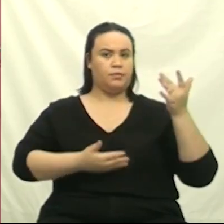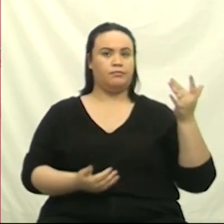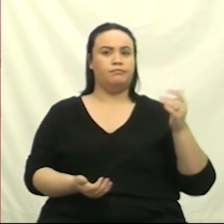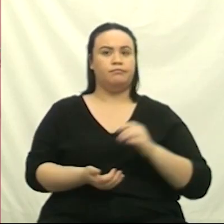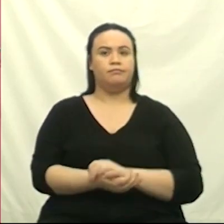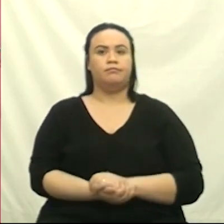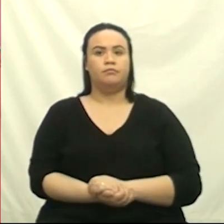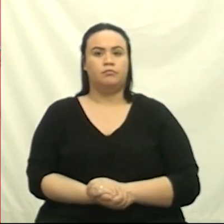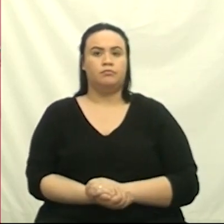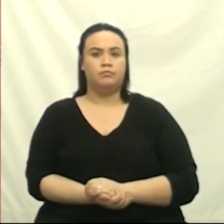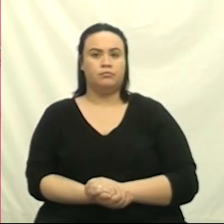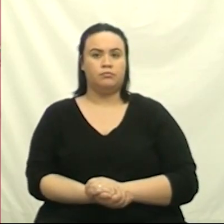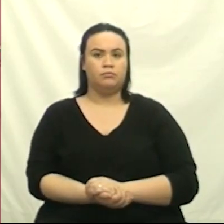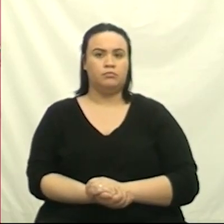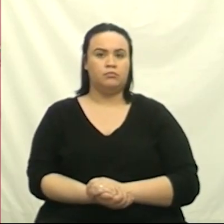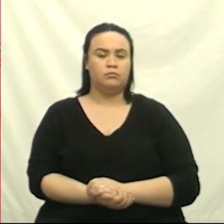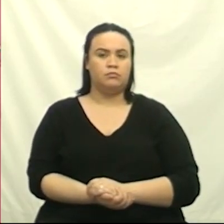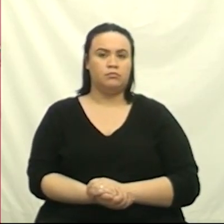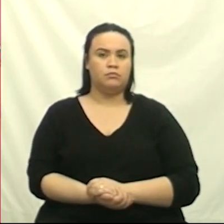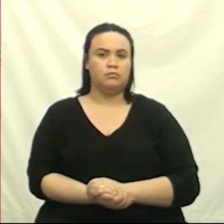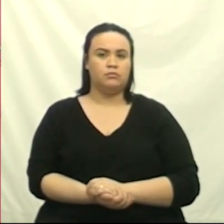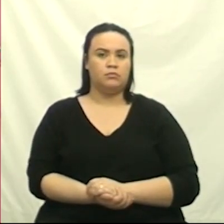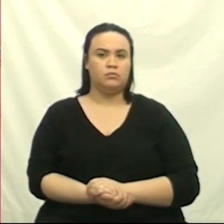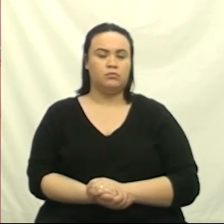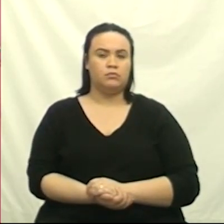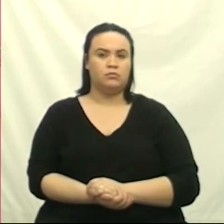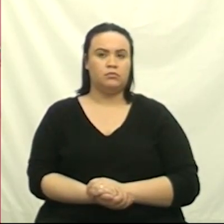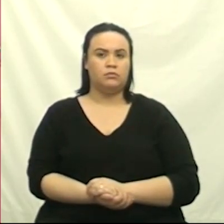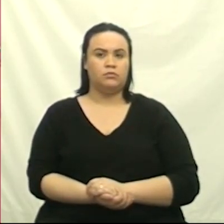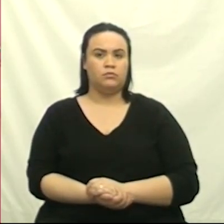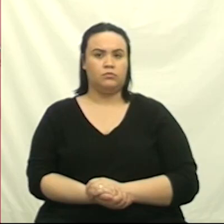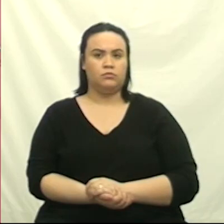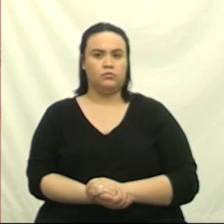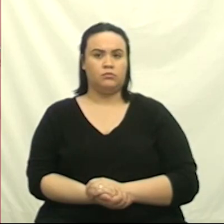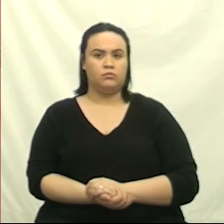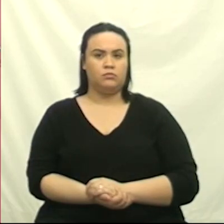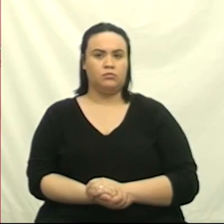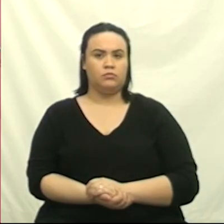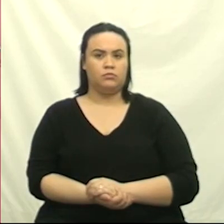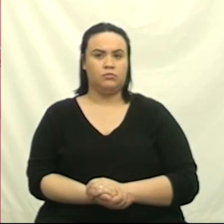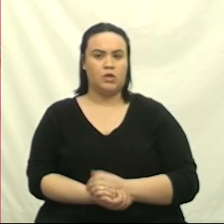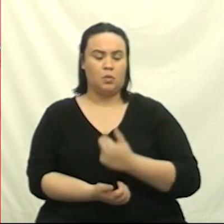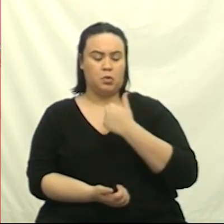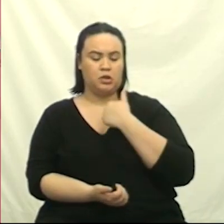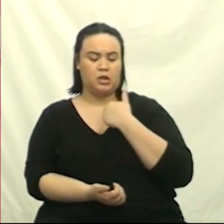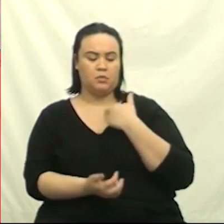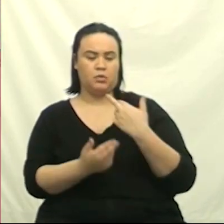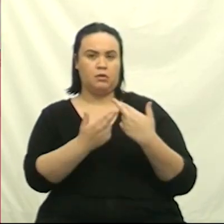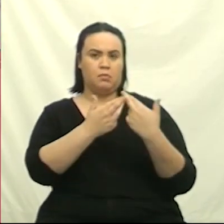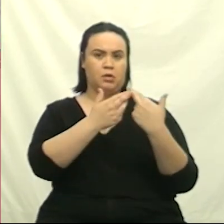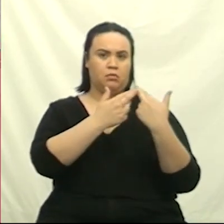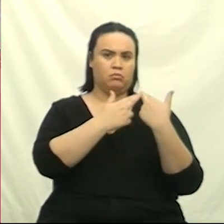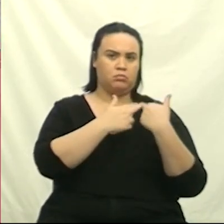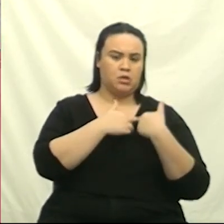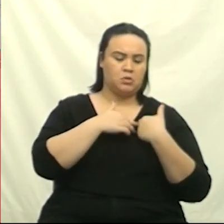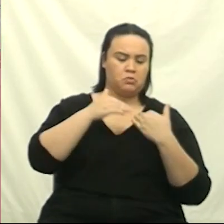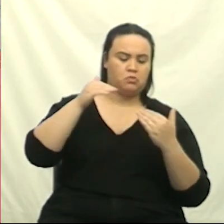a dúvida ele está defendendo o trabalhador não pode estar comprometido com o patrão